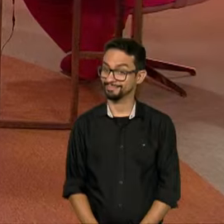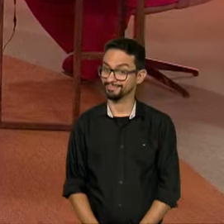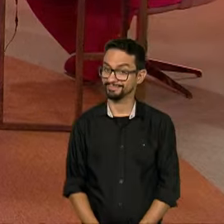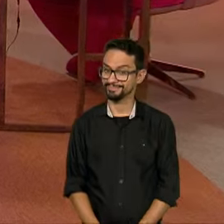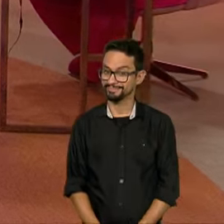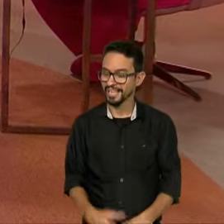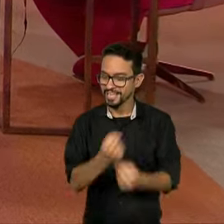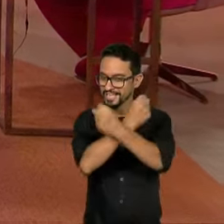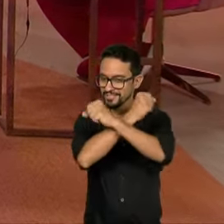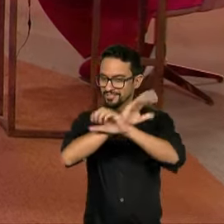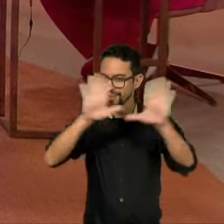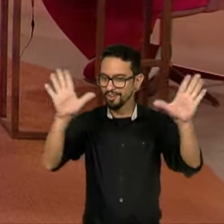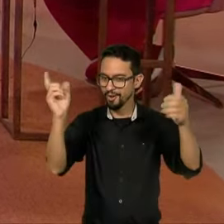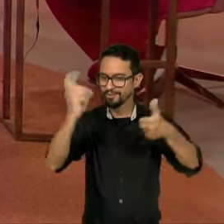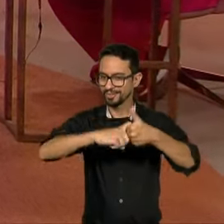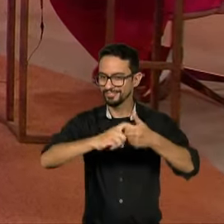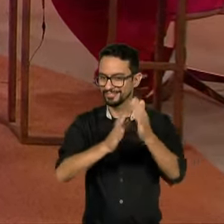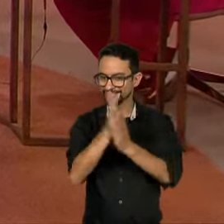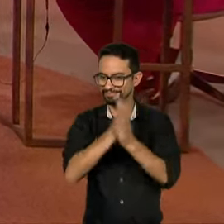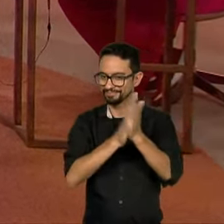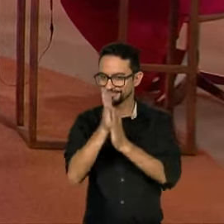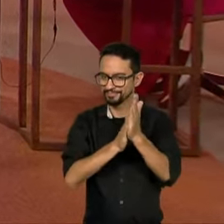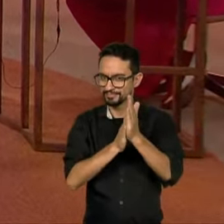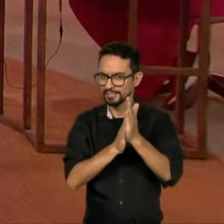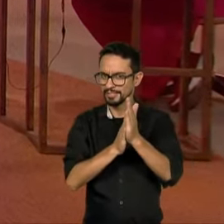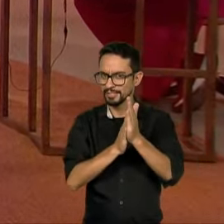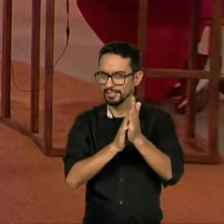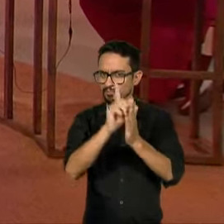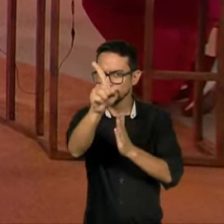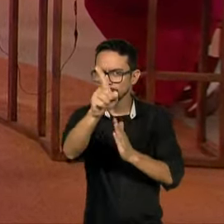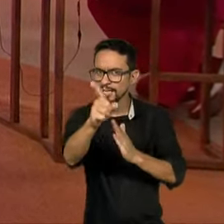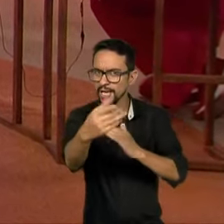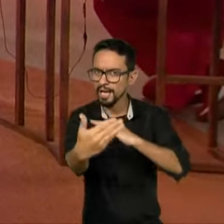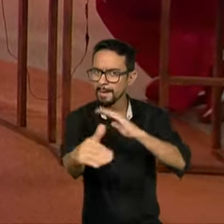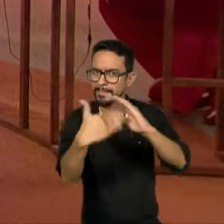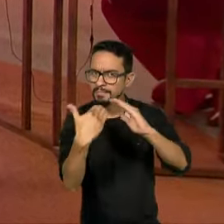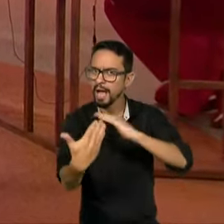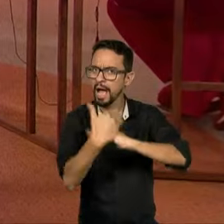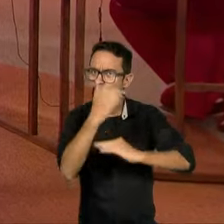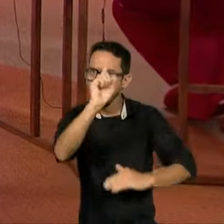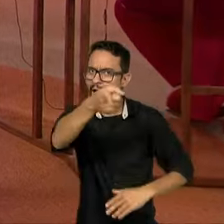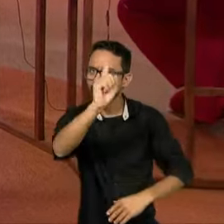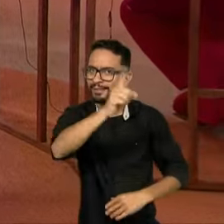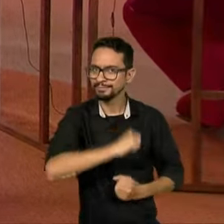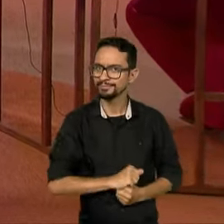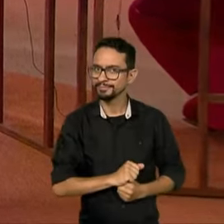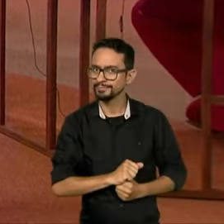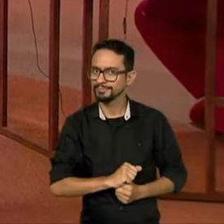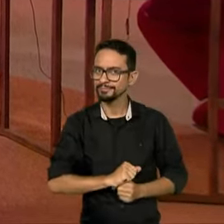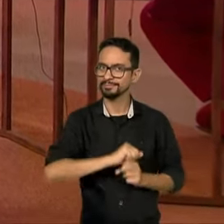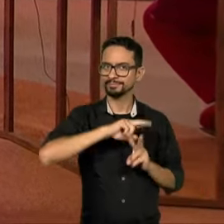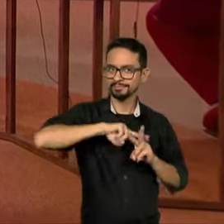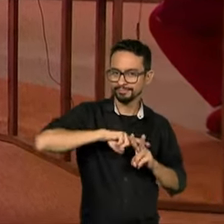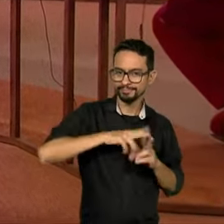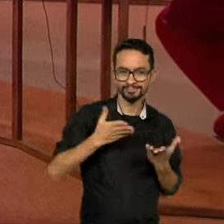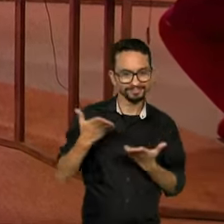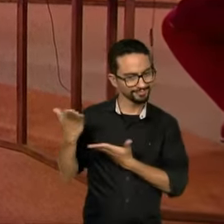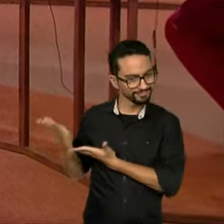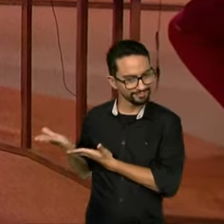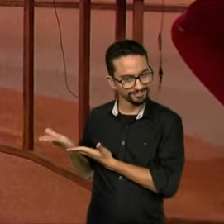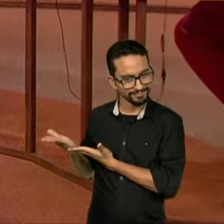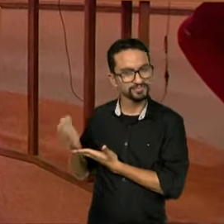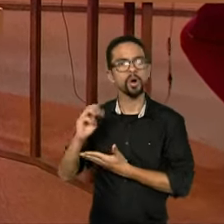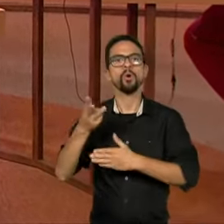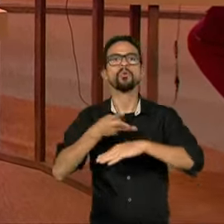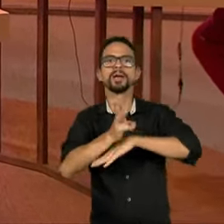E o nosso Sem Censura está de volta e você tem que participar, gente. Manda mensagem para a hashtag Sem Censura ou pelo